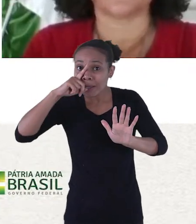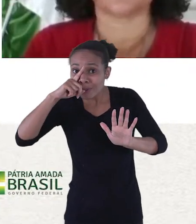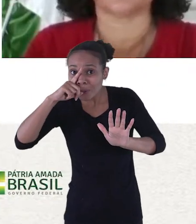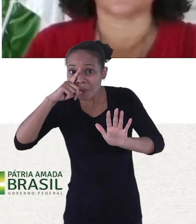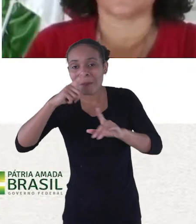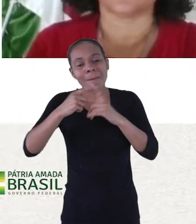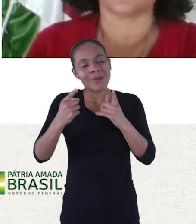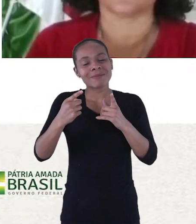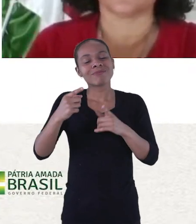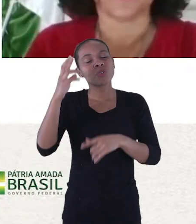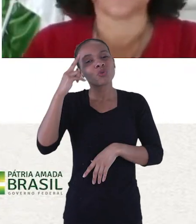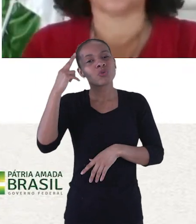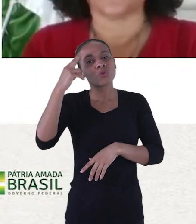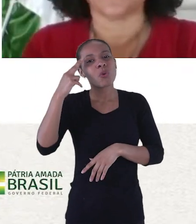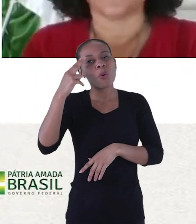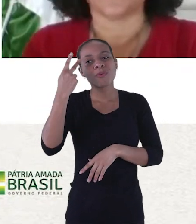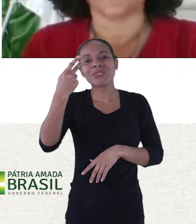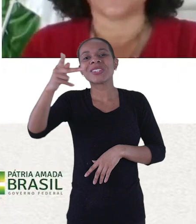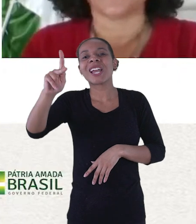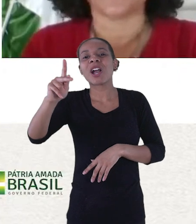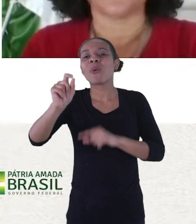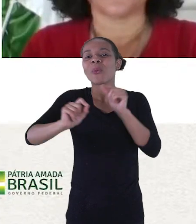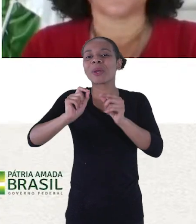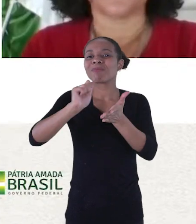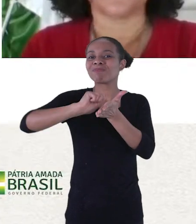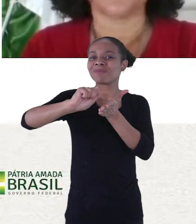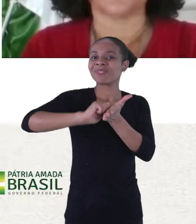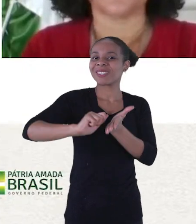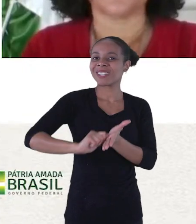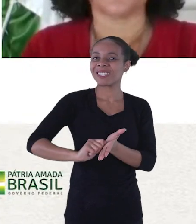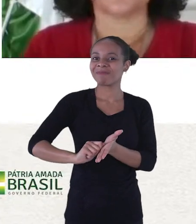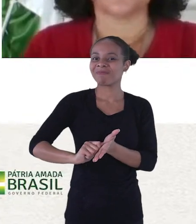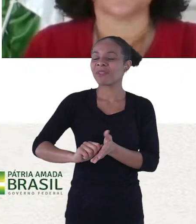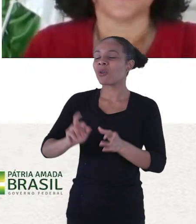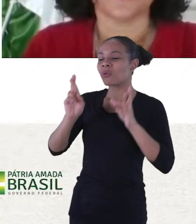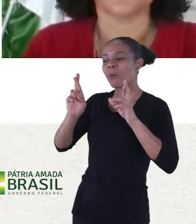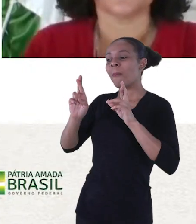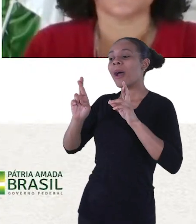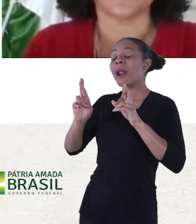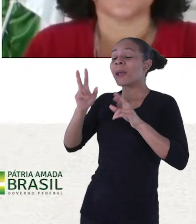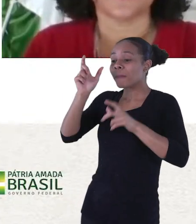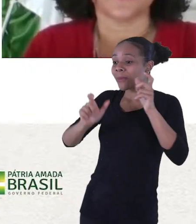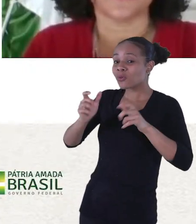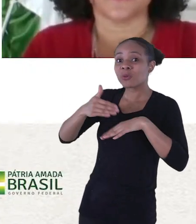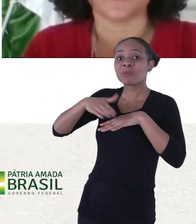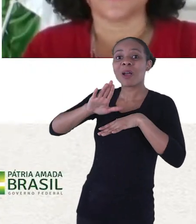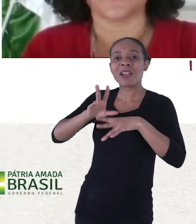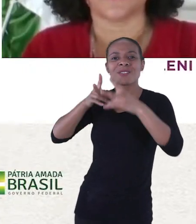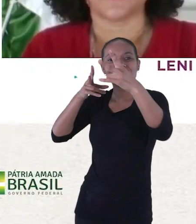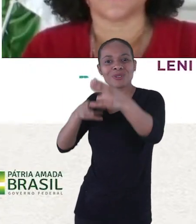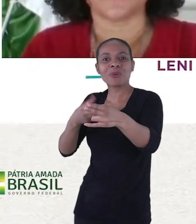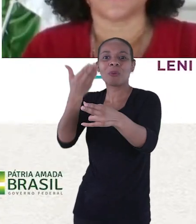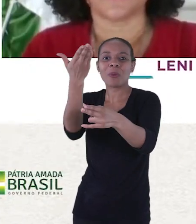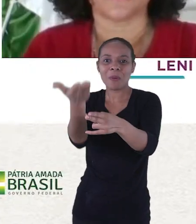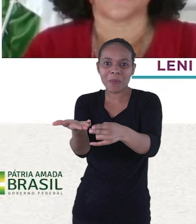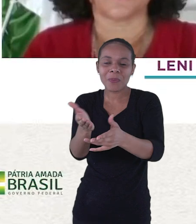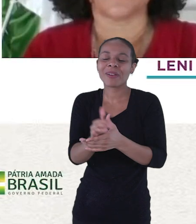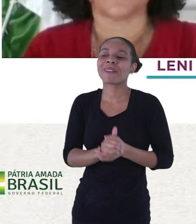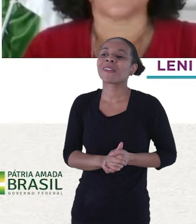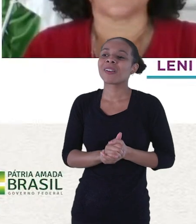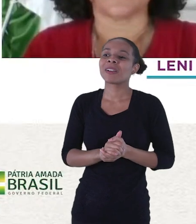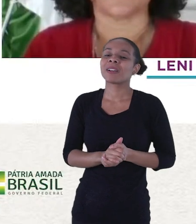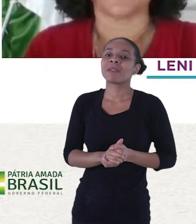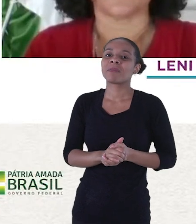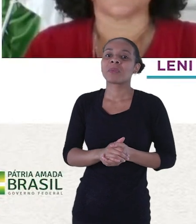sonho de escrever. Muito bom, e que venham mais Carolinas e Carolinos por aí, né? O Sempre um Papo, que sempre foi guiado